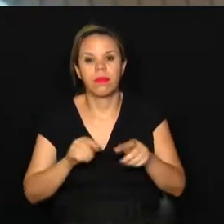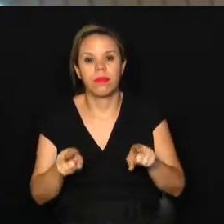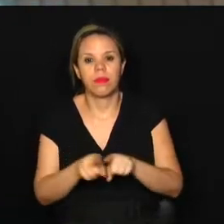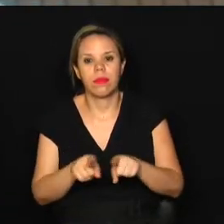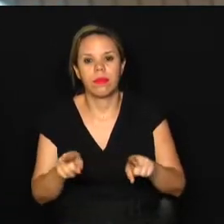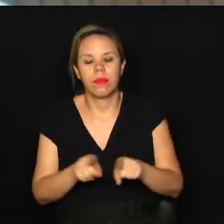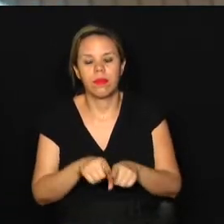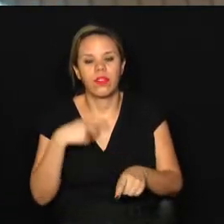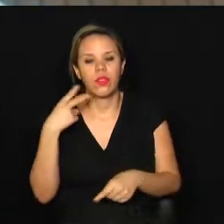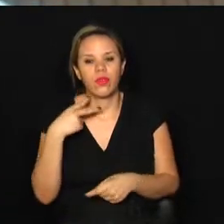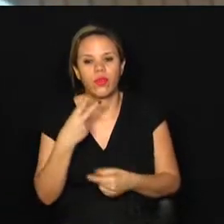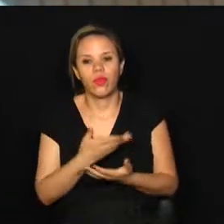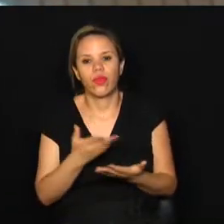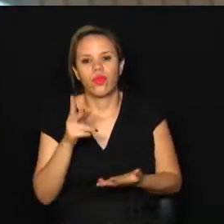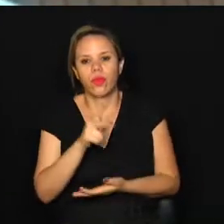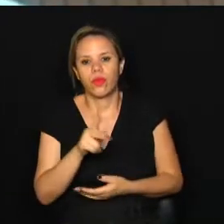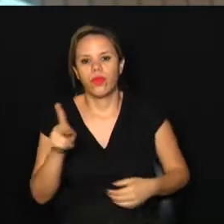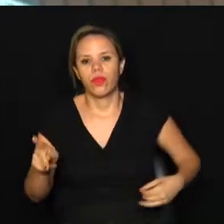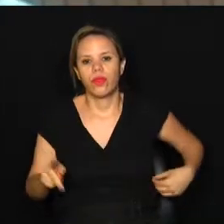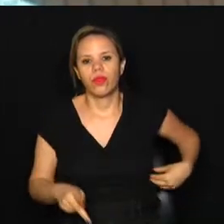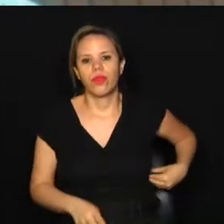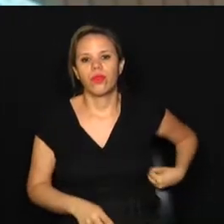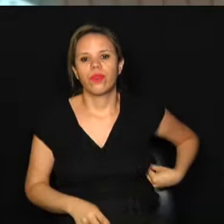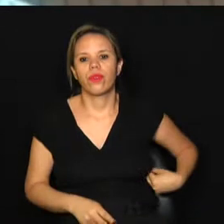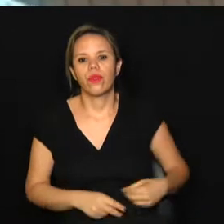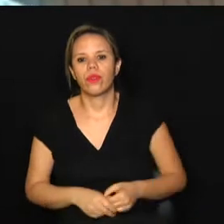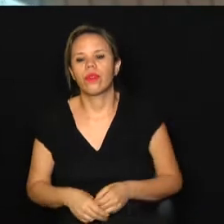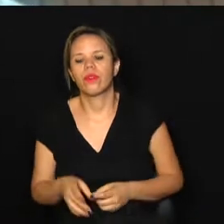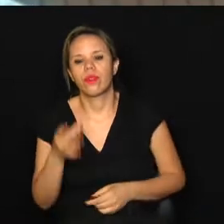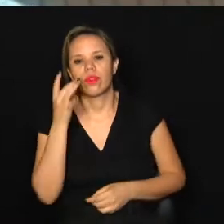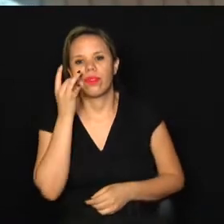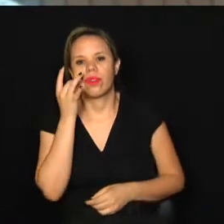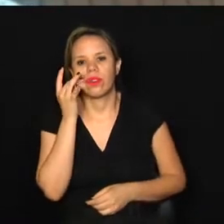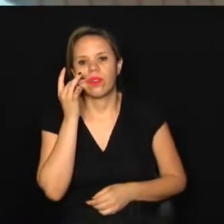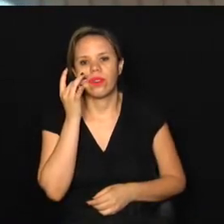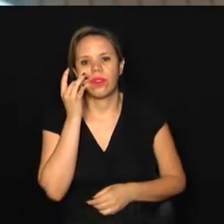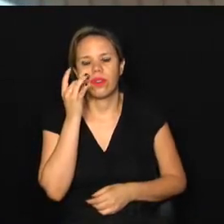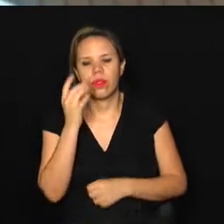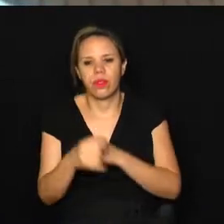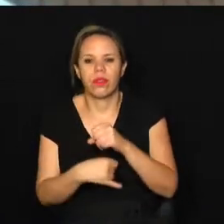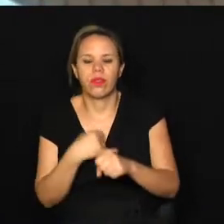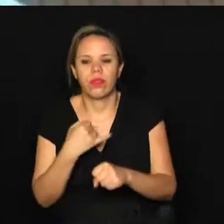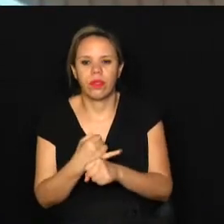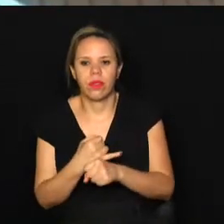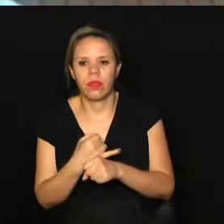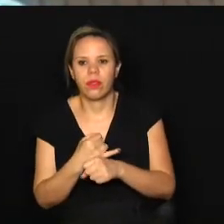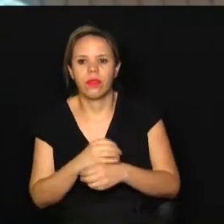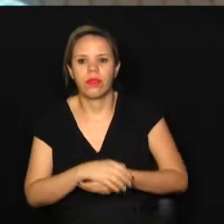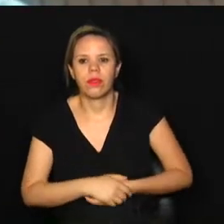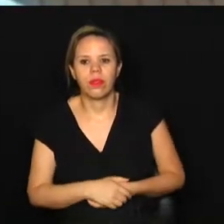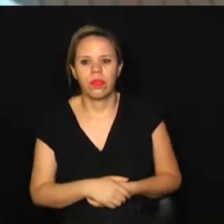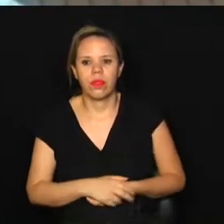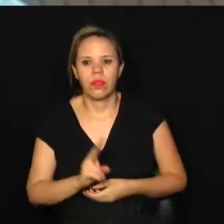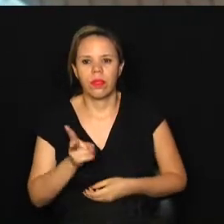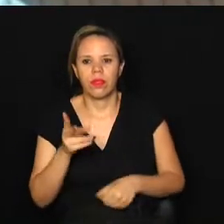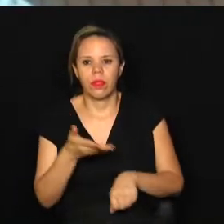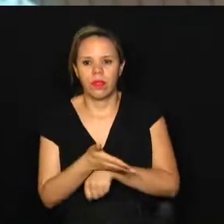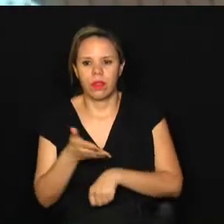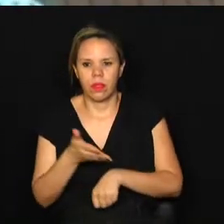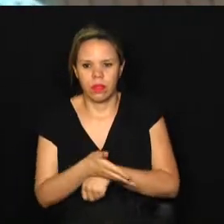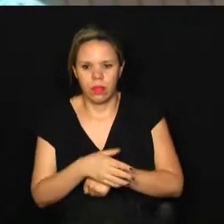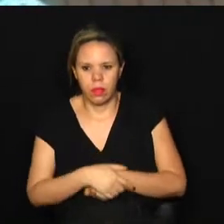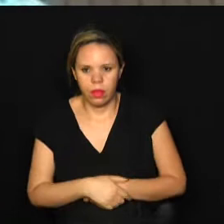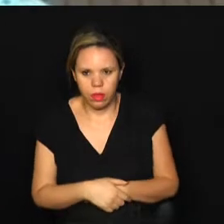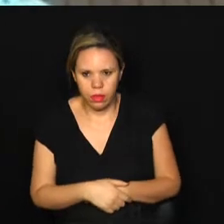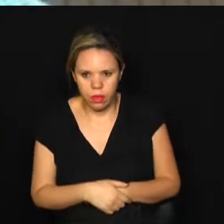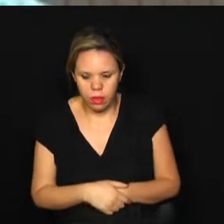nobres vereador professor Alberto, que se faz presente virtualmente à sessão, sempre participativo